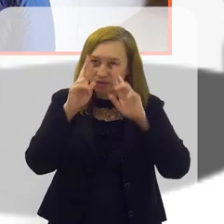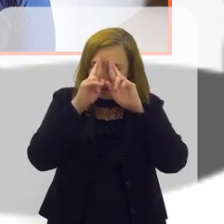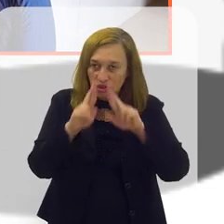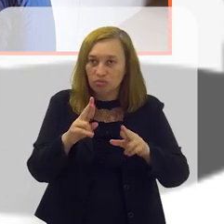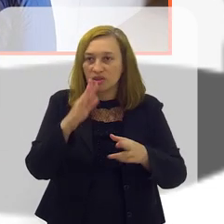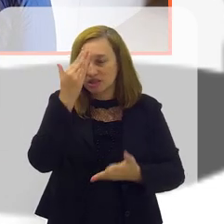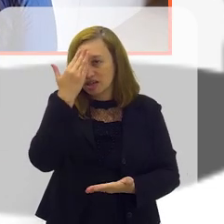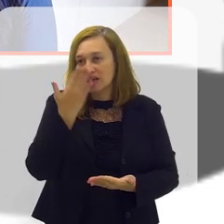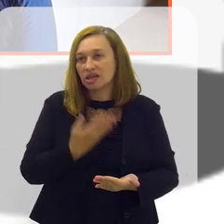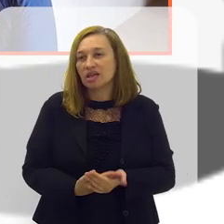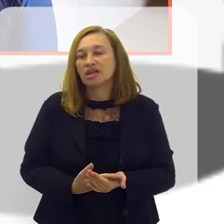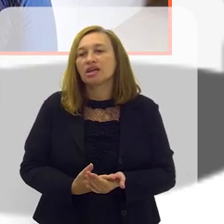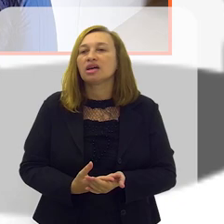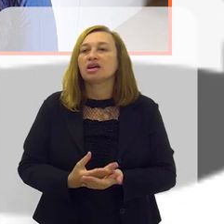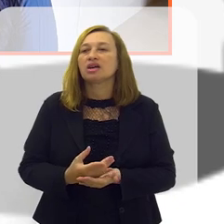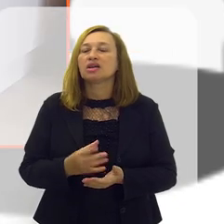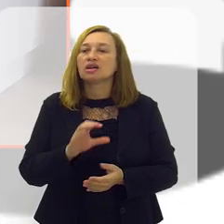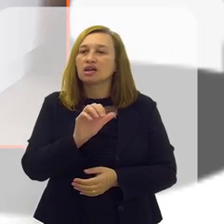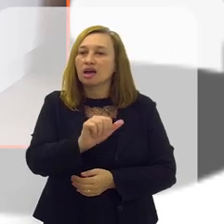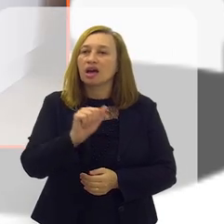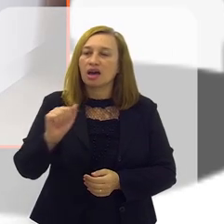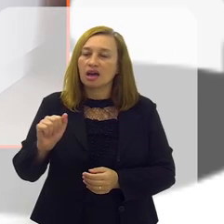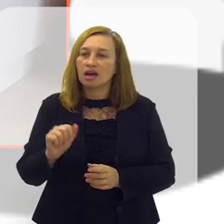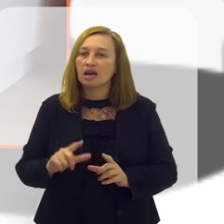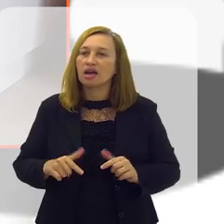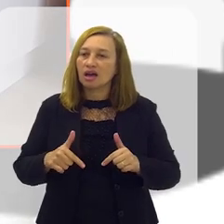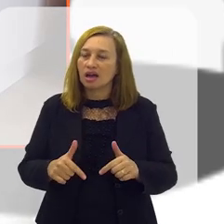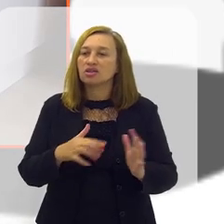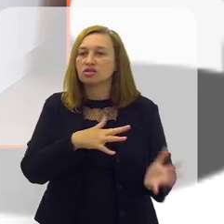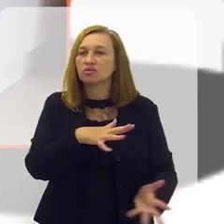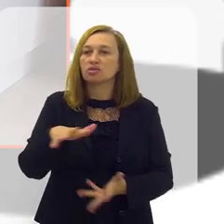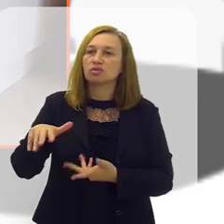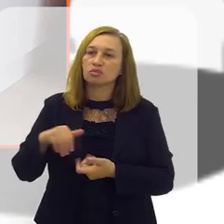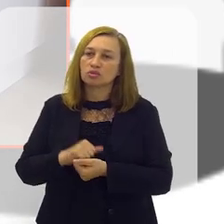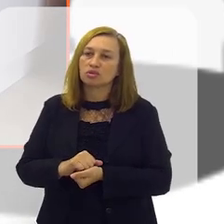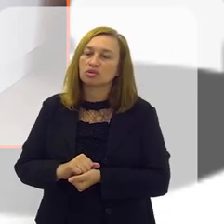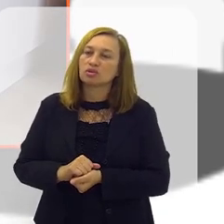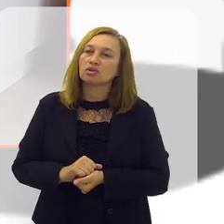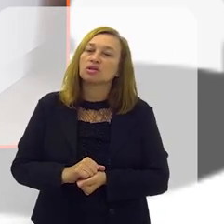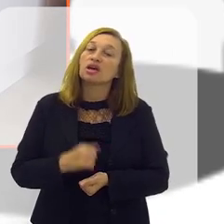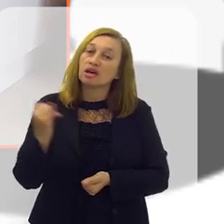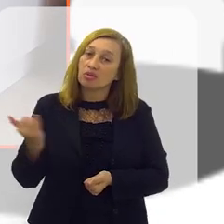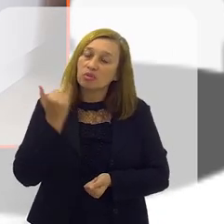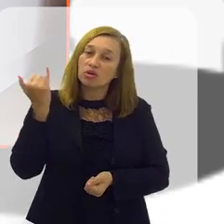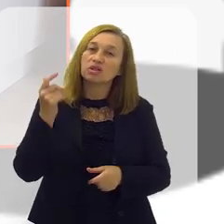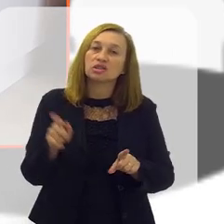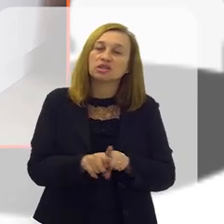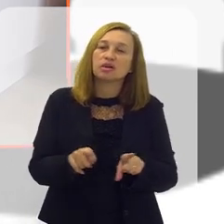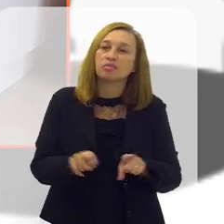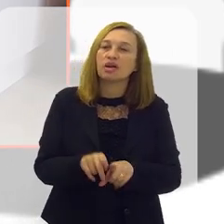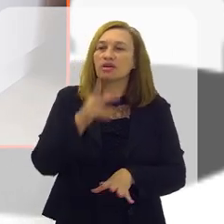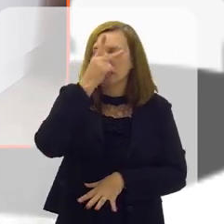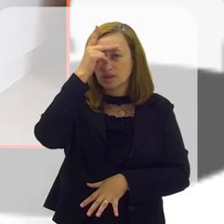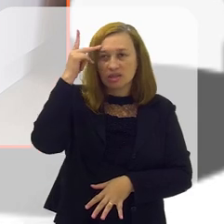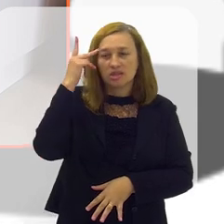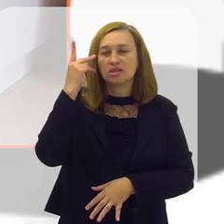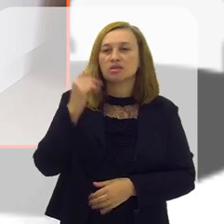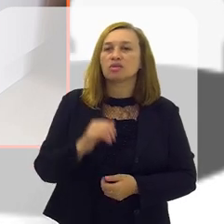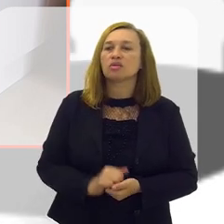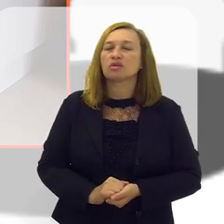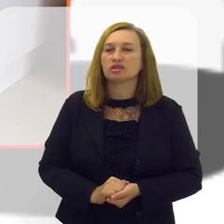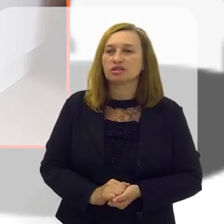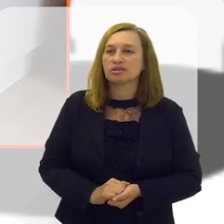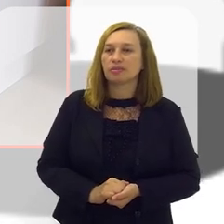desse respeito de acreditar que Alcoólicos Anônimos funciona no mundo, como é importante que